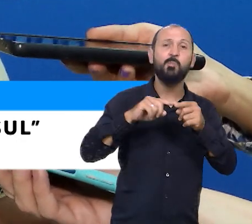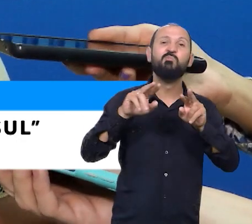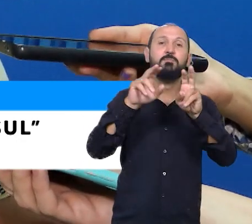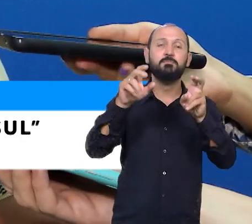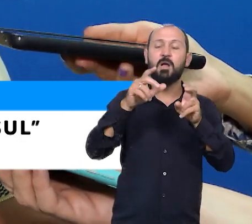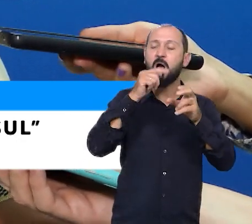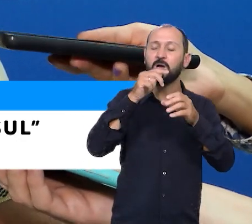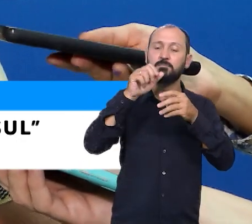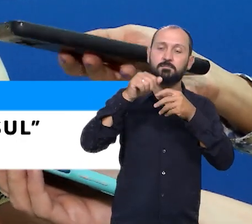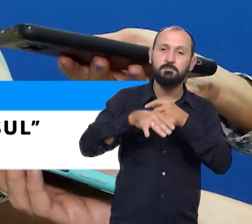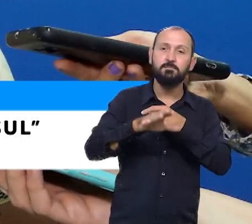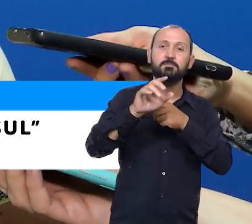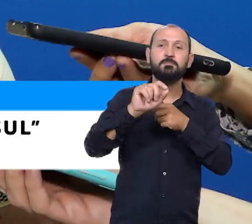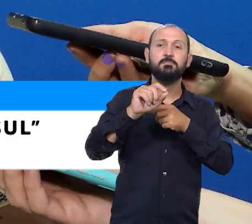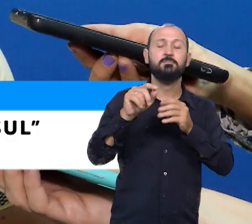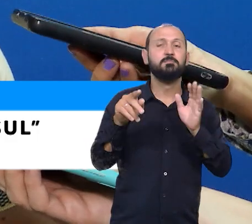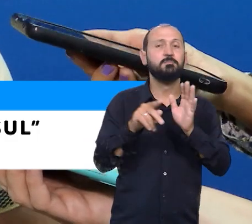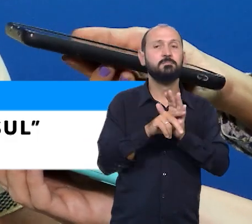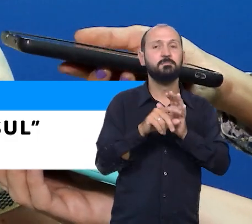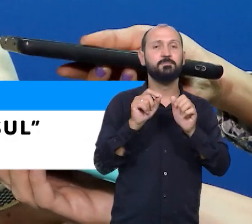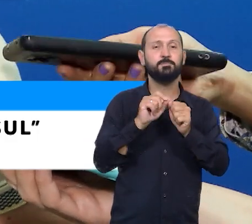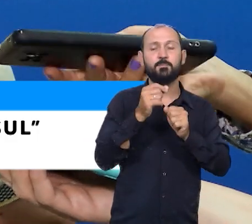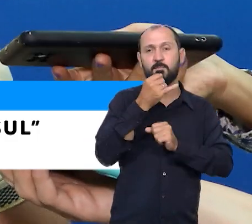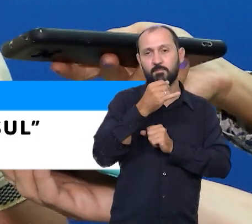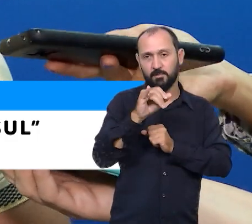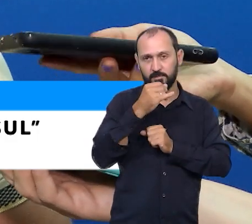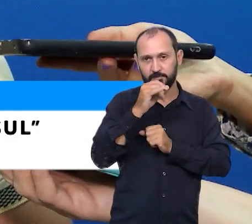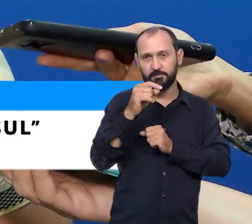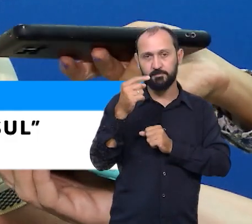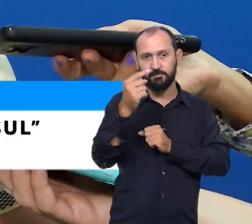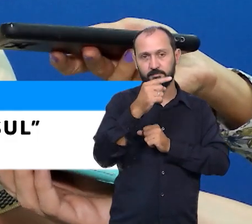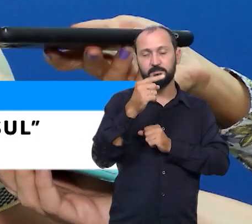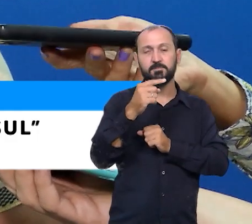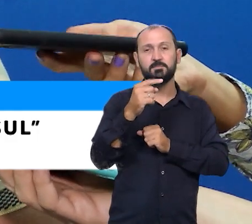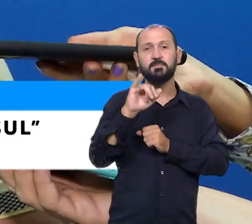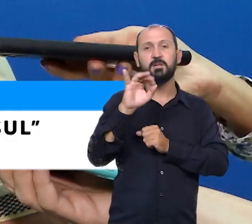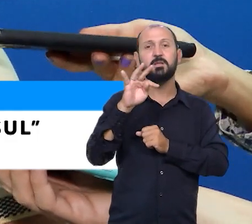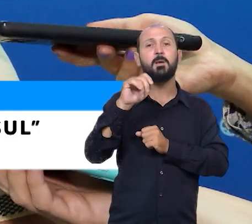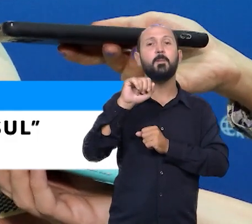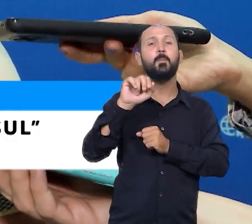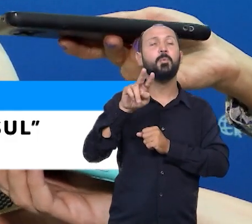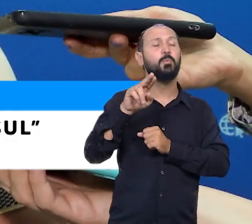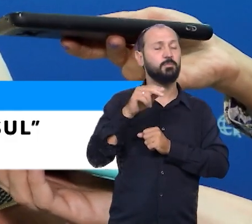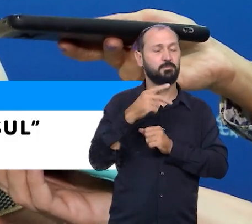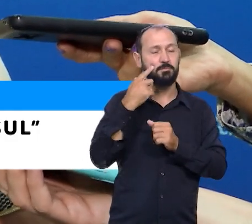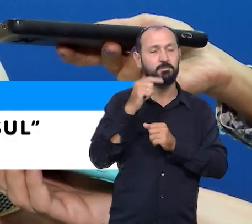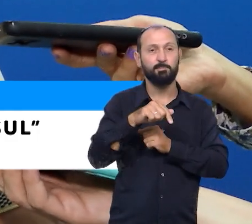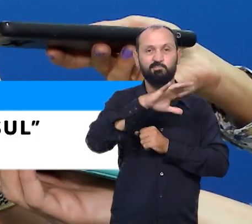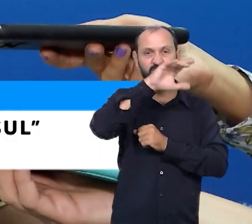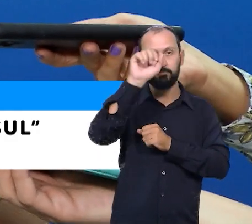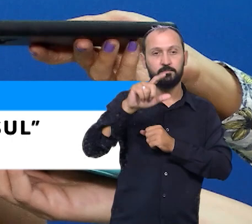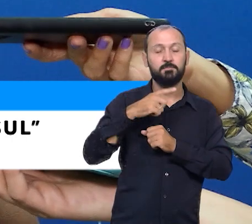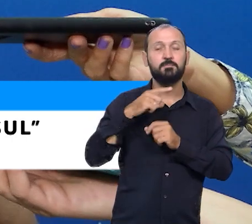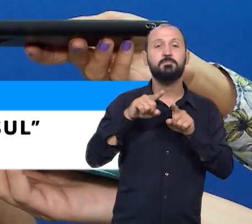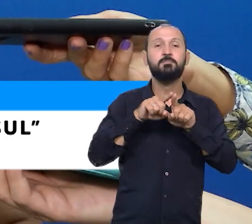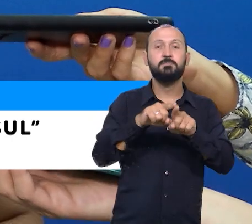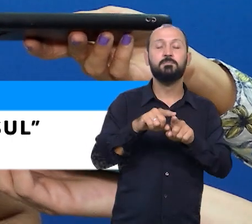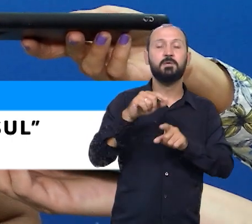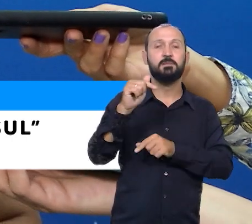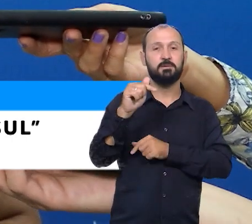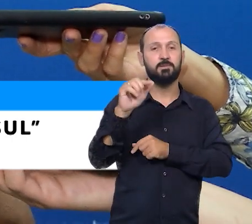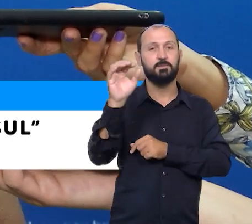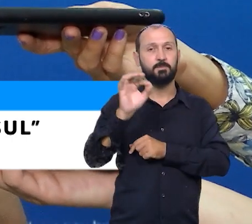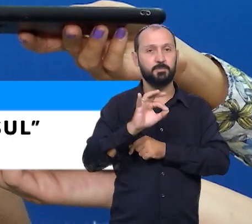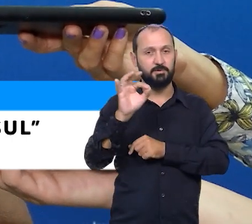porque em termos de vazão, ou seja, a água, que é o nosso insumo para a geração de energia hidrelétrica lá na Itaipu Binacional, na usina de Itaipu, o Mato Grosso